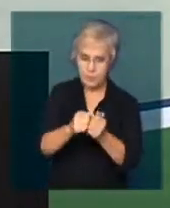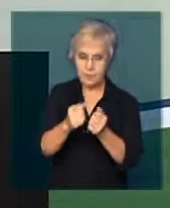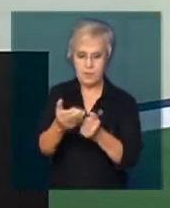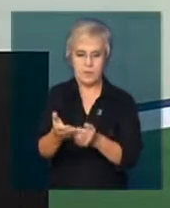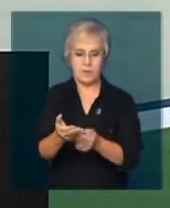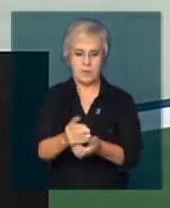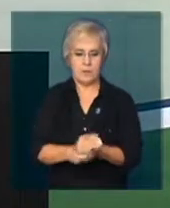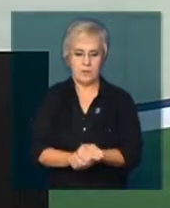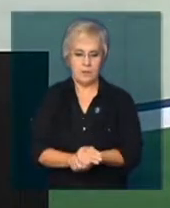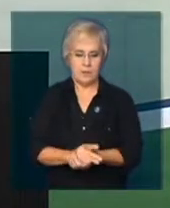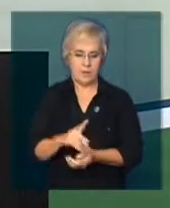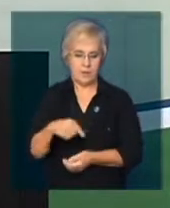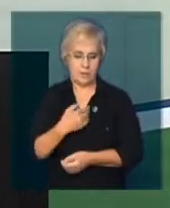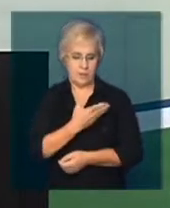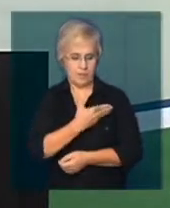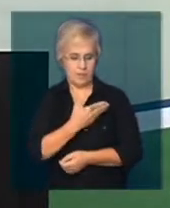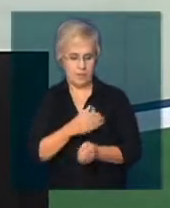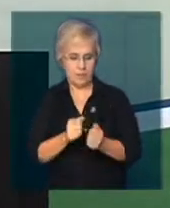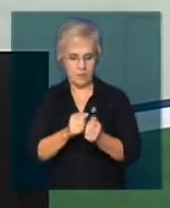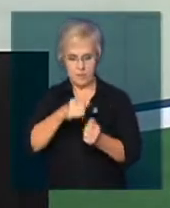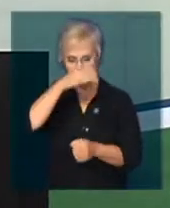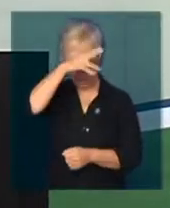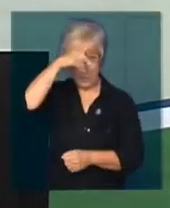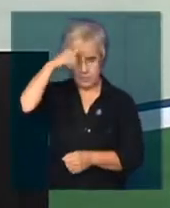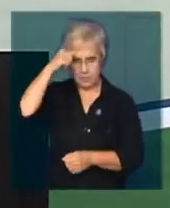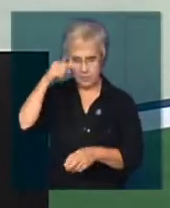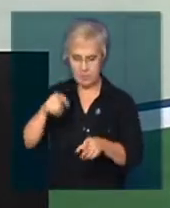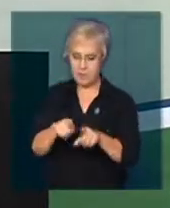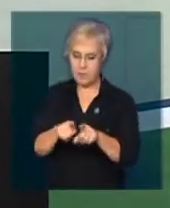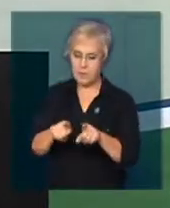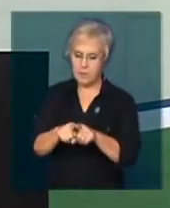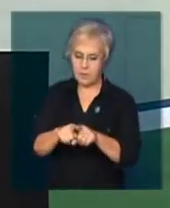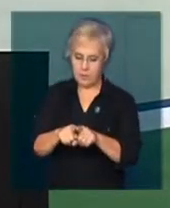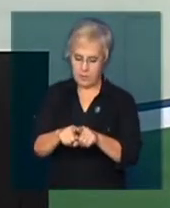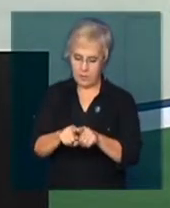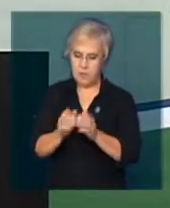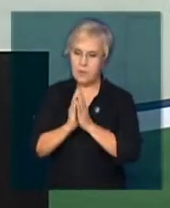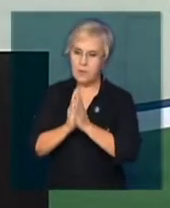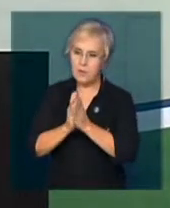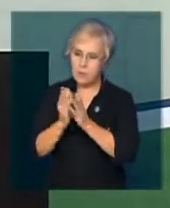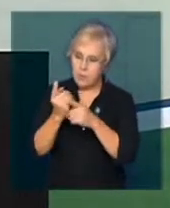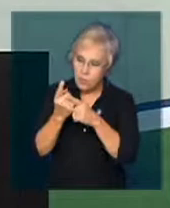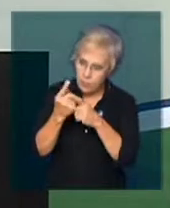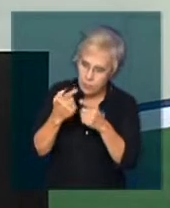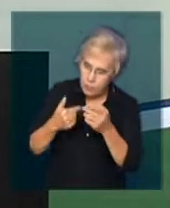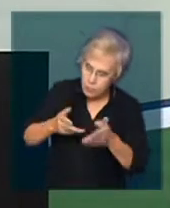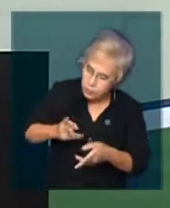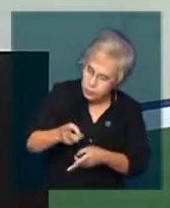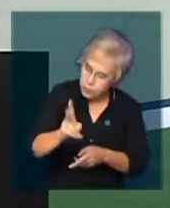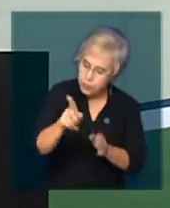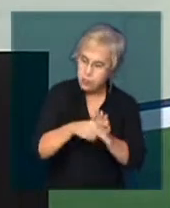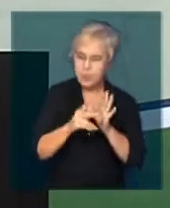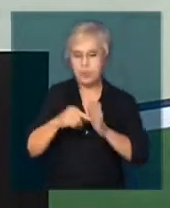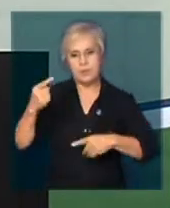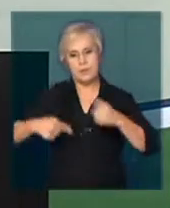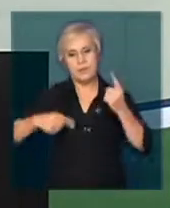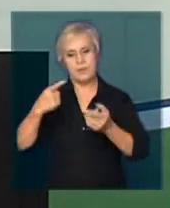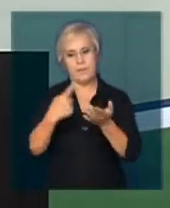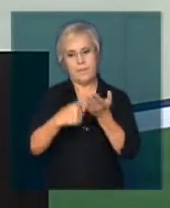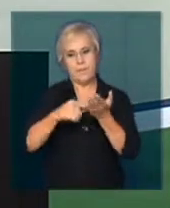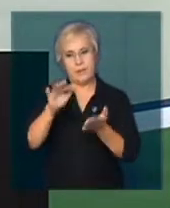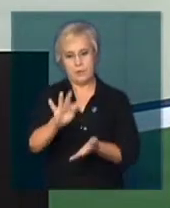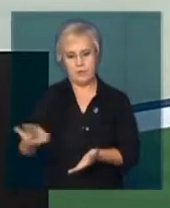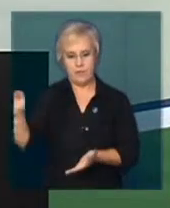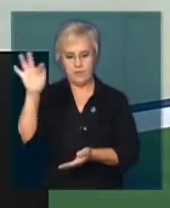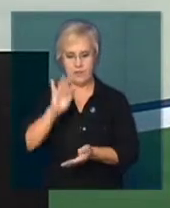Marrom, nosso irmão aqui sul-mato-grossense. Avancem essa discussão sobre o Pacto Federativo no